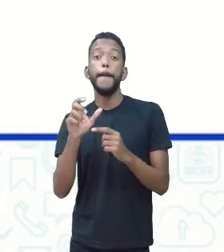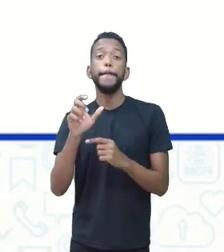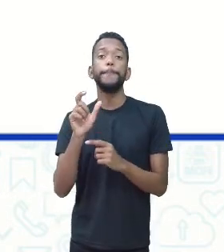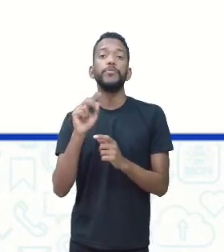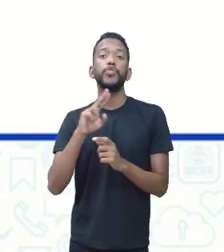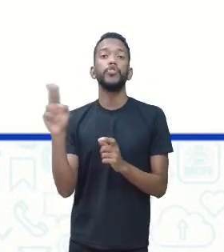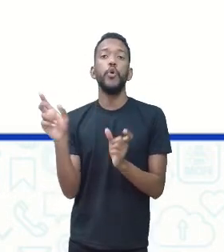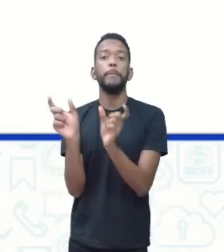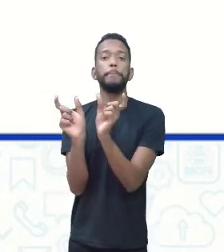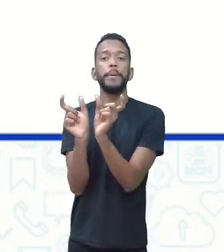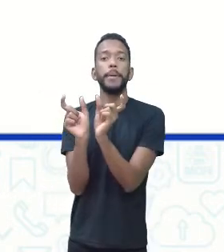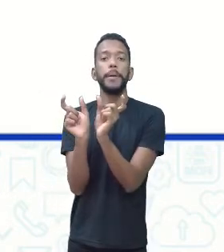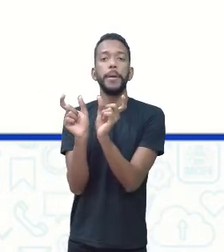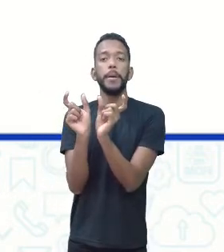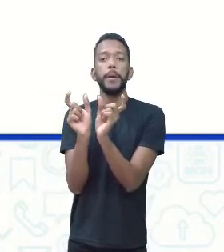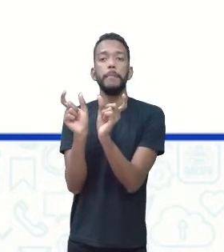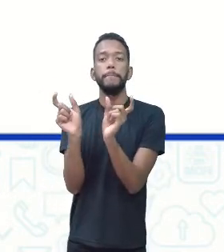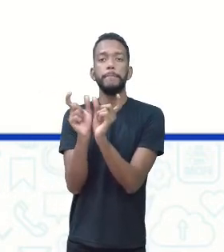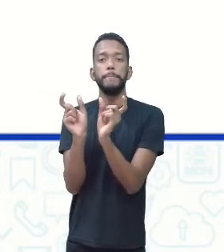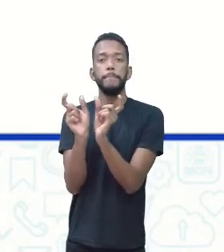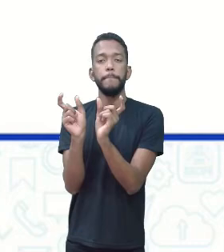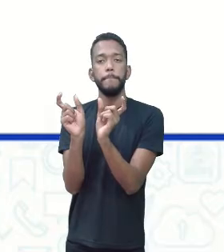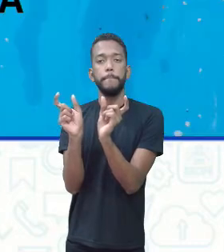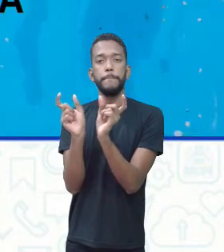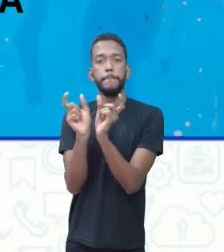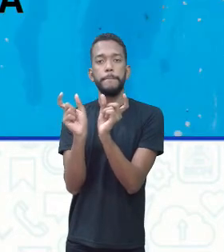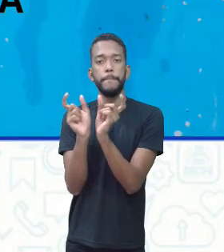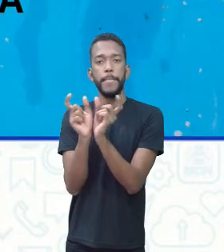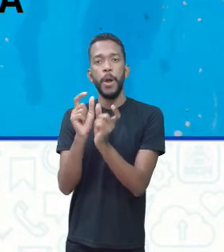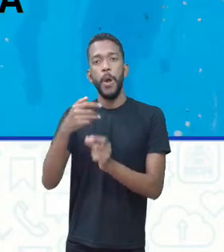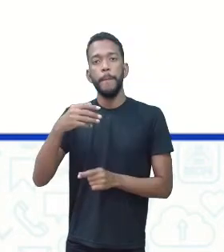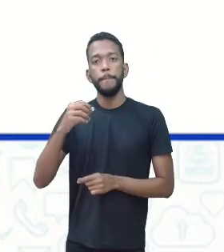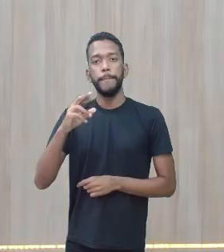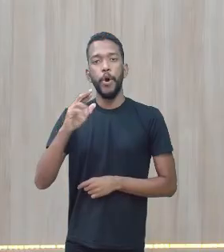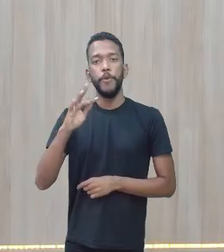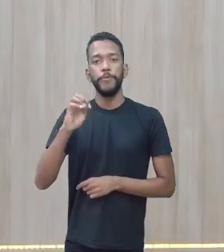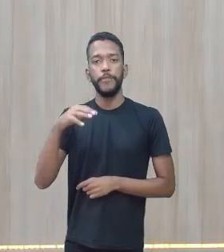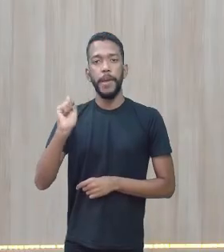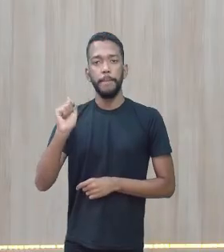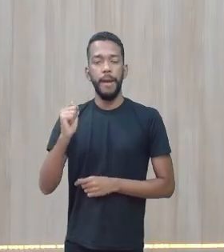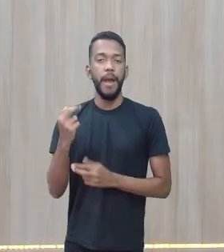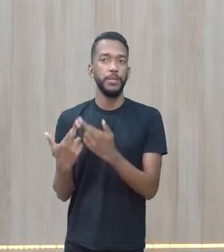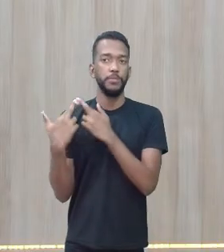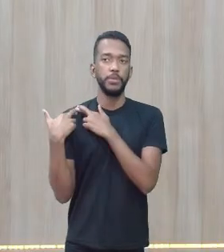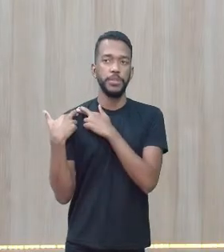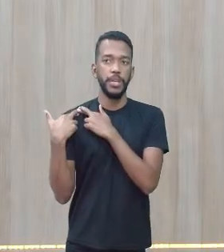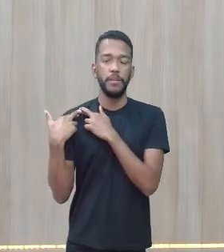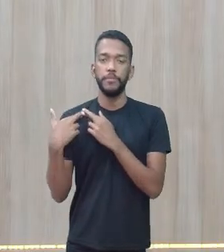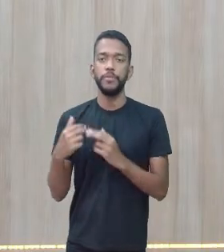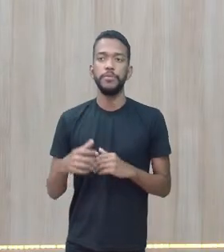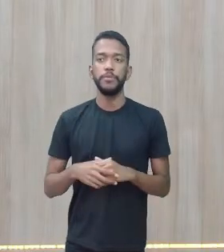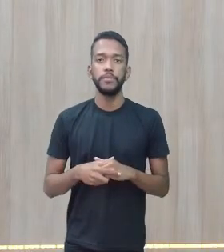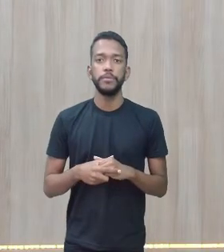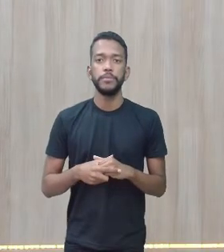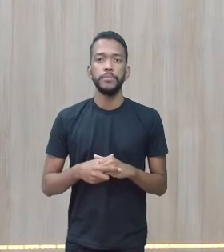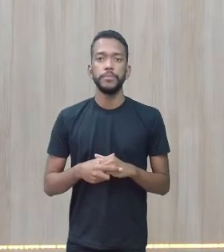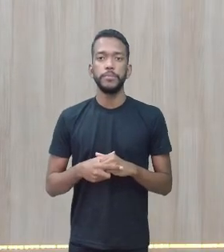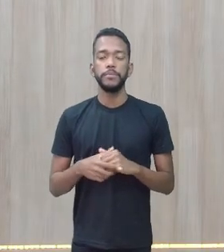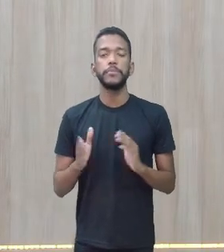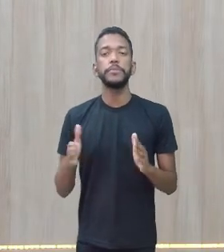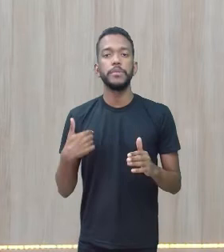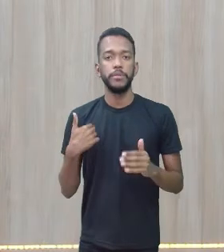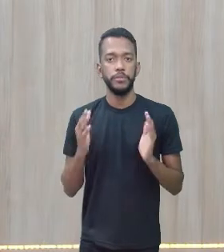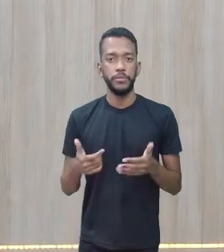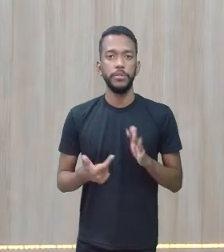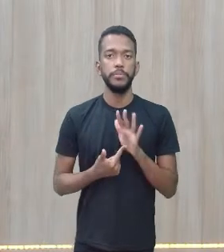pela significação da palavra. Voltando lá, para vocês perceberem, a palavra que eu apresentei para vocês